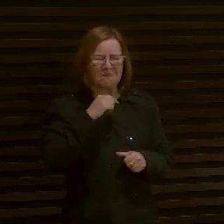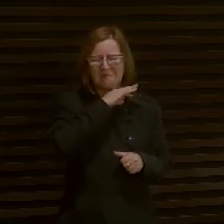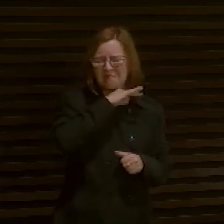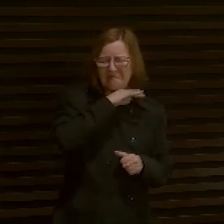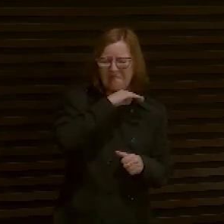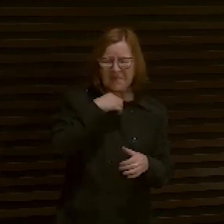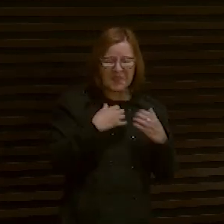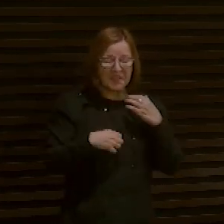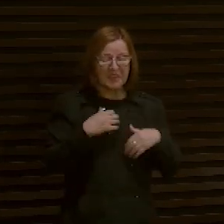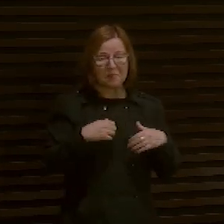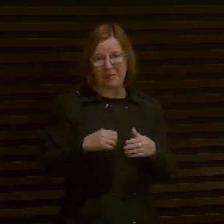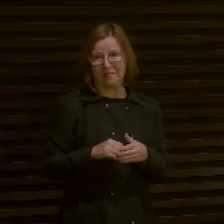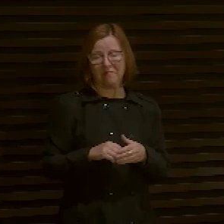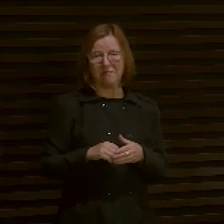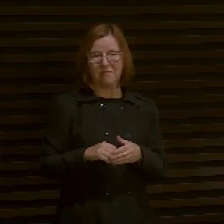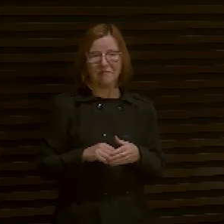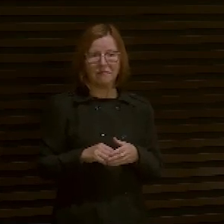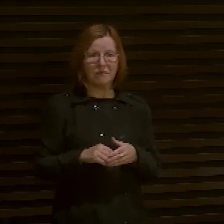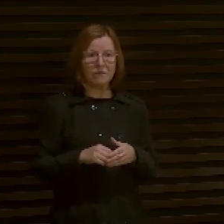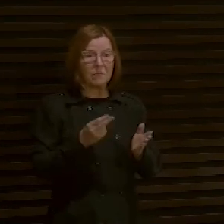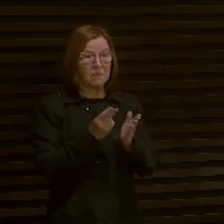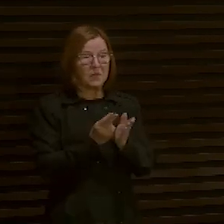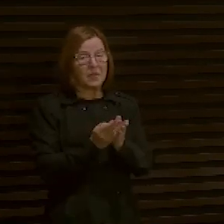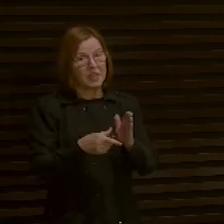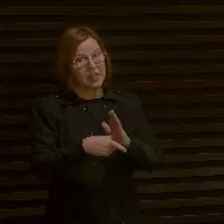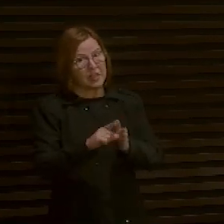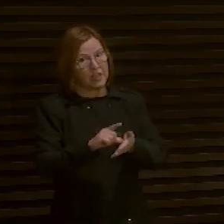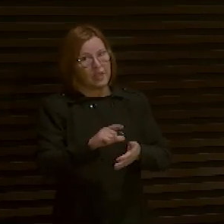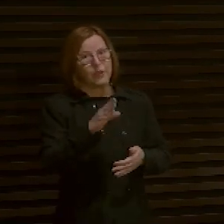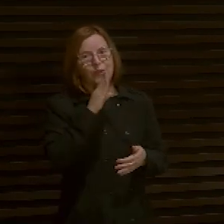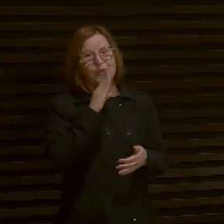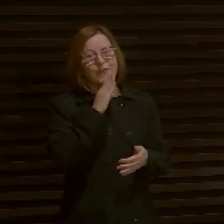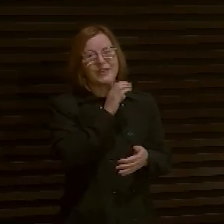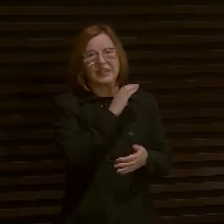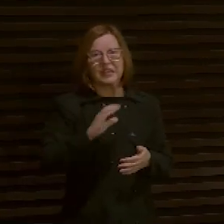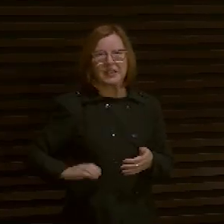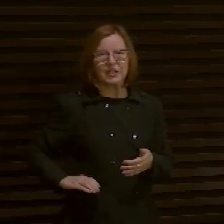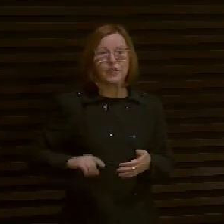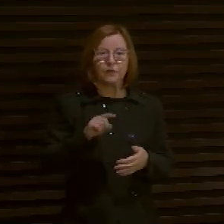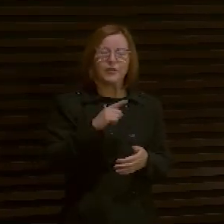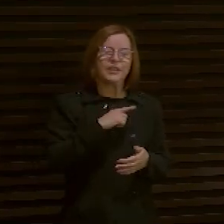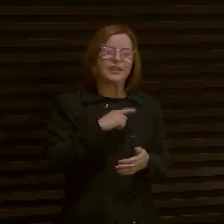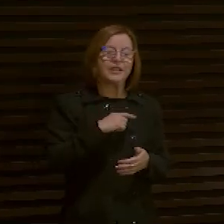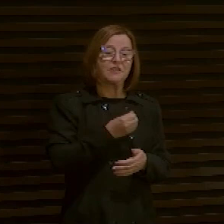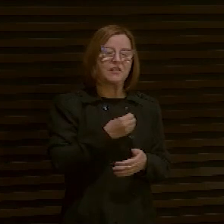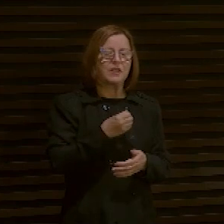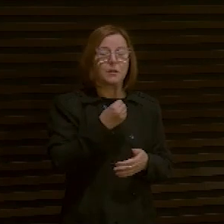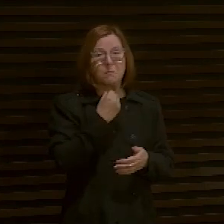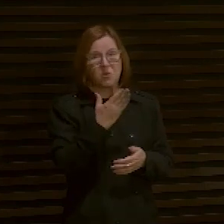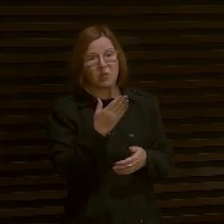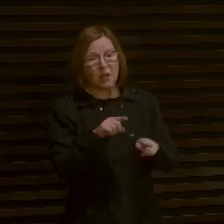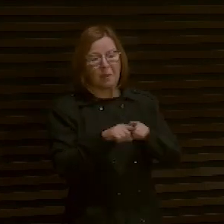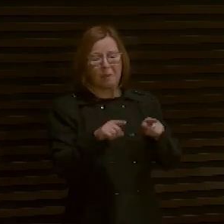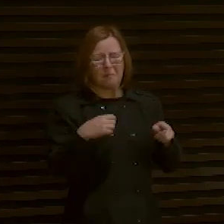isso. Por mais que antes de conhecer a Cristo, antes de ser regenerado, você tinha uma vida boa, mas você vivia em